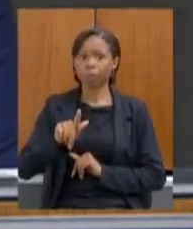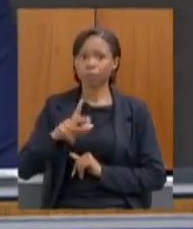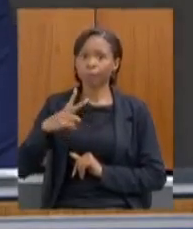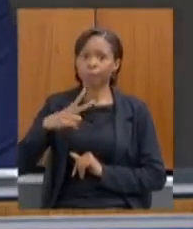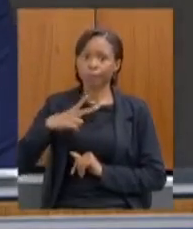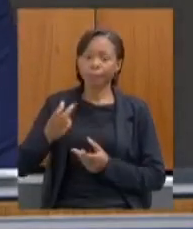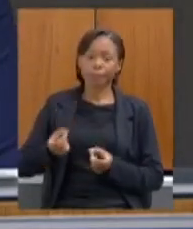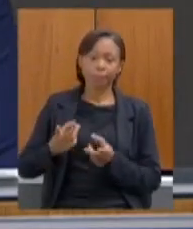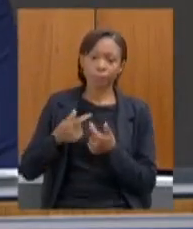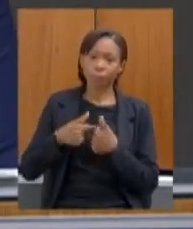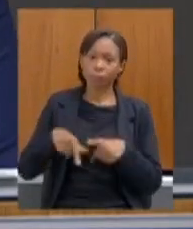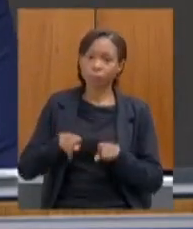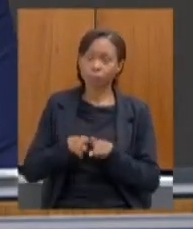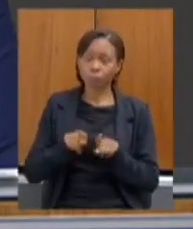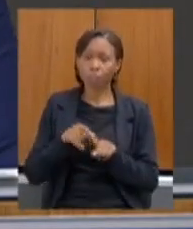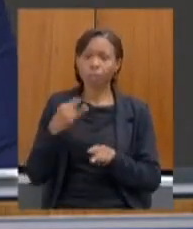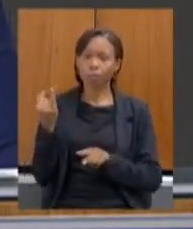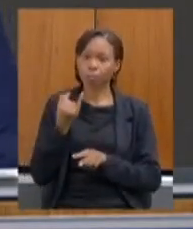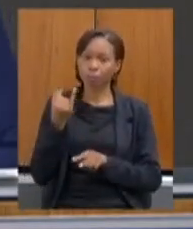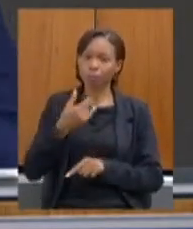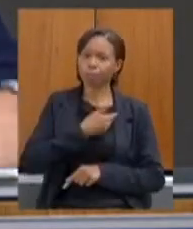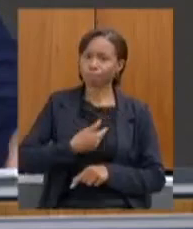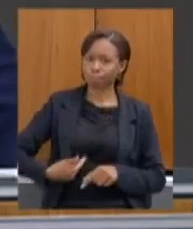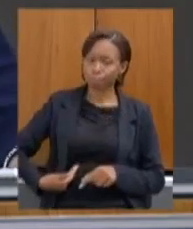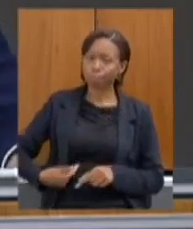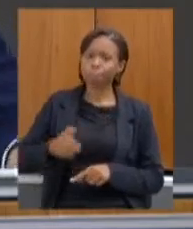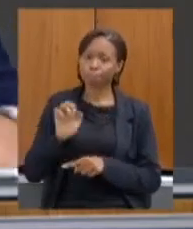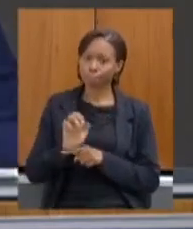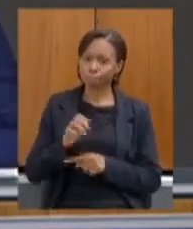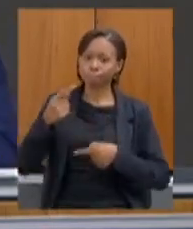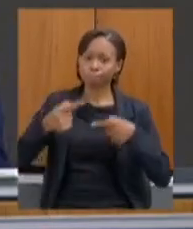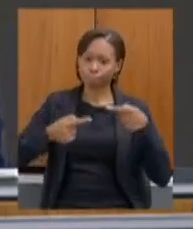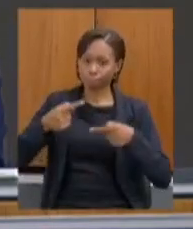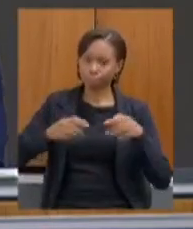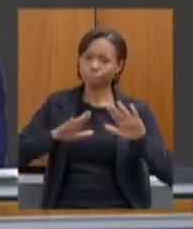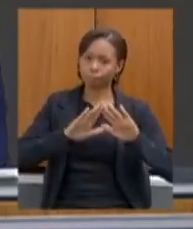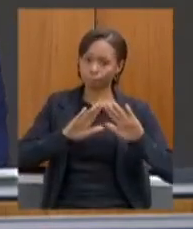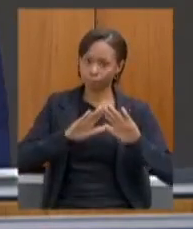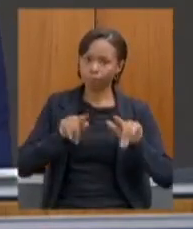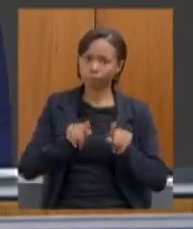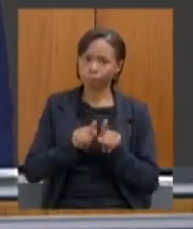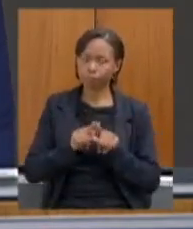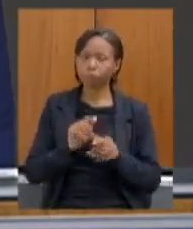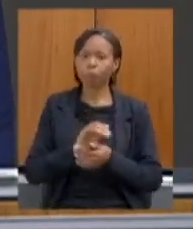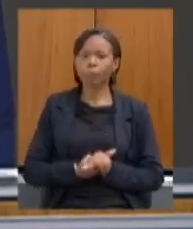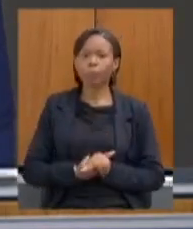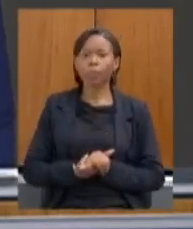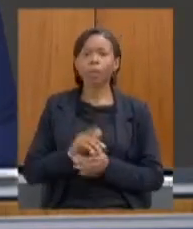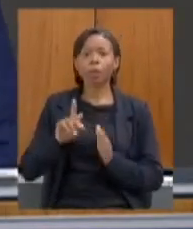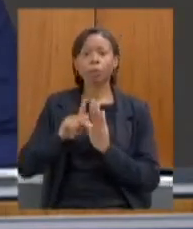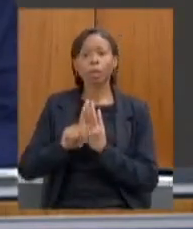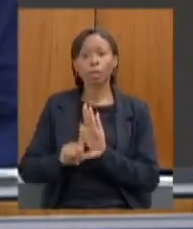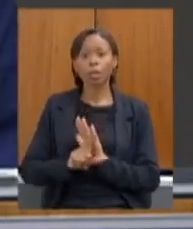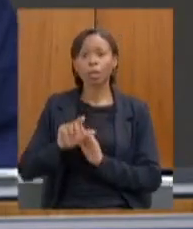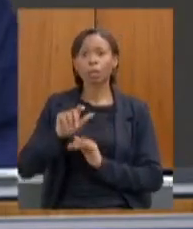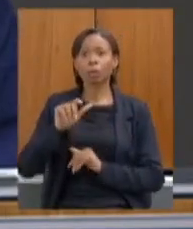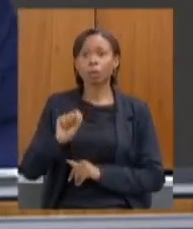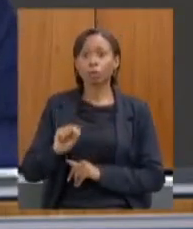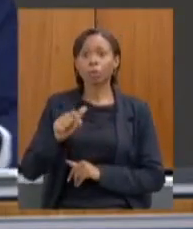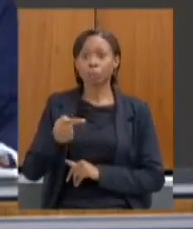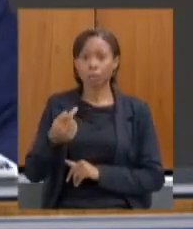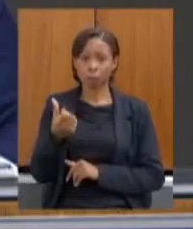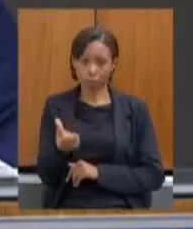nós estamos sempre disponíveis para discutir com a Assembleia Legislativa e tenho certeza que irá caminhar muito bem. E o PL 876, que